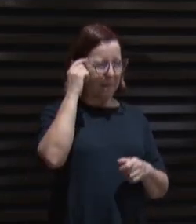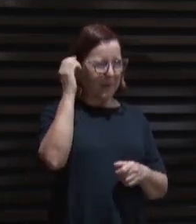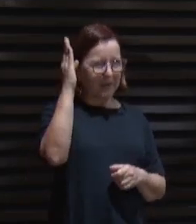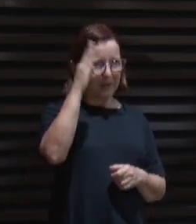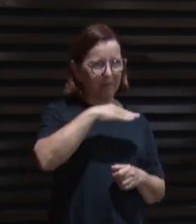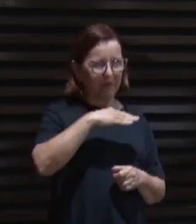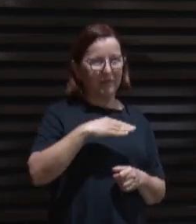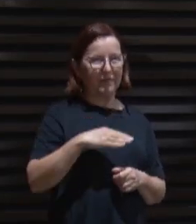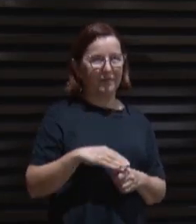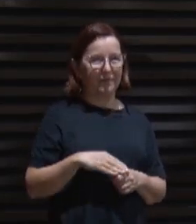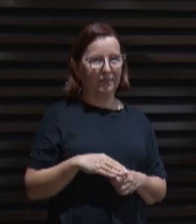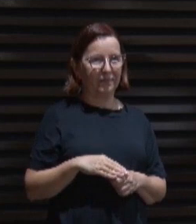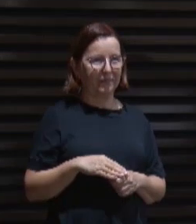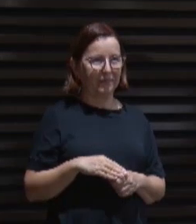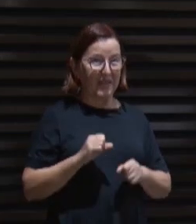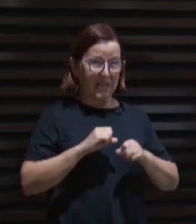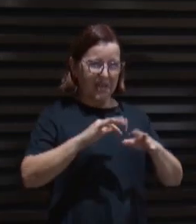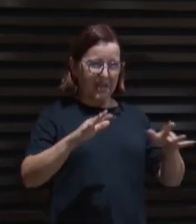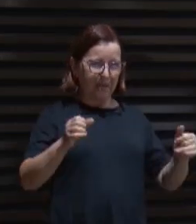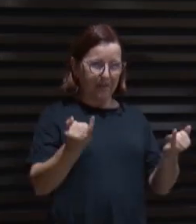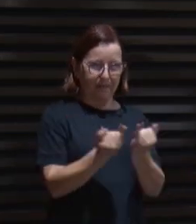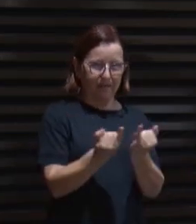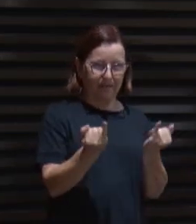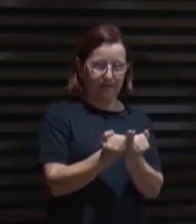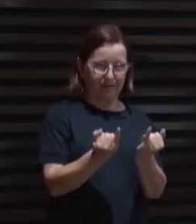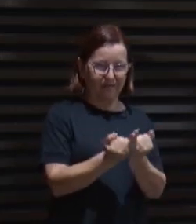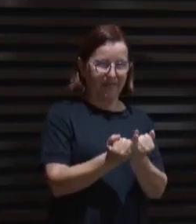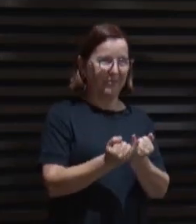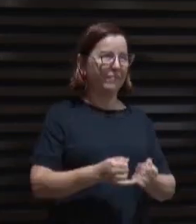semeando contendas. Olha, guarde bem aqui. A boca fala.